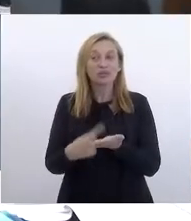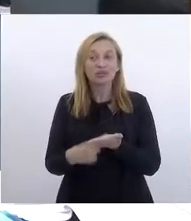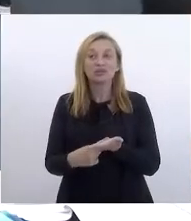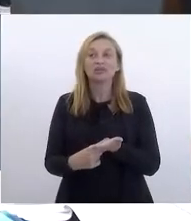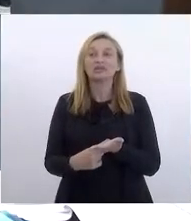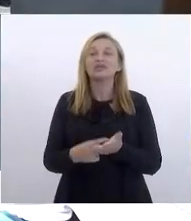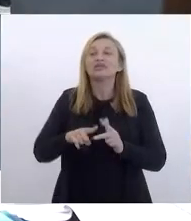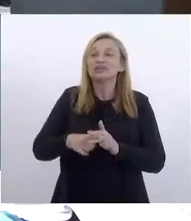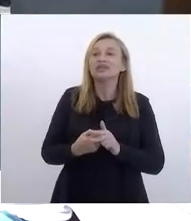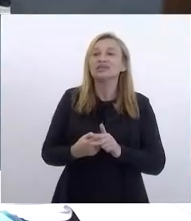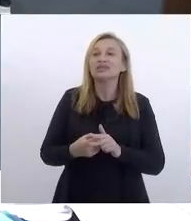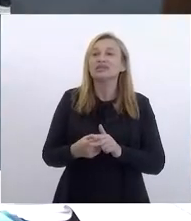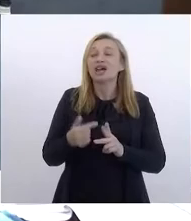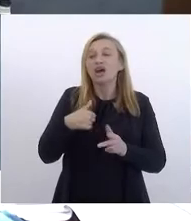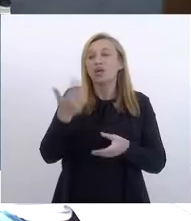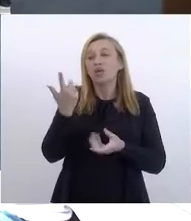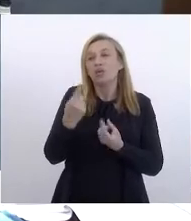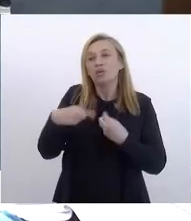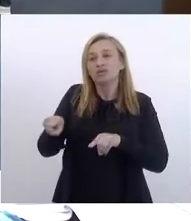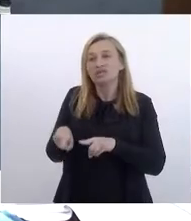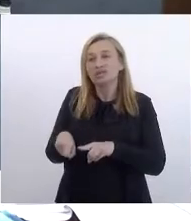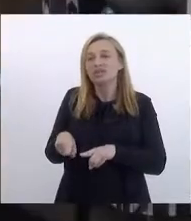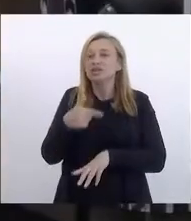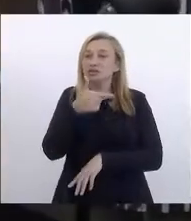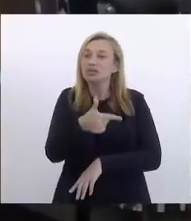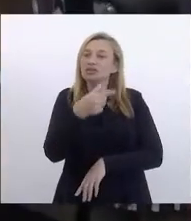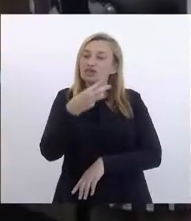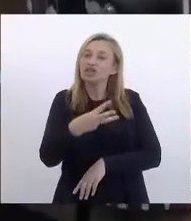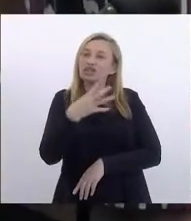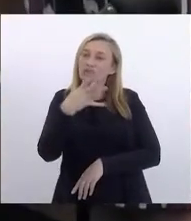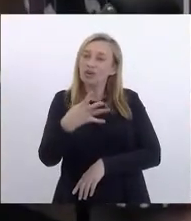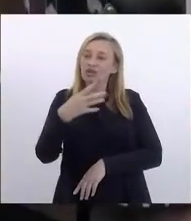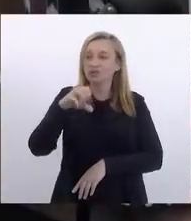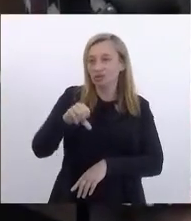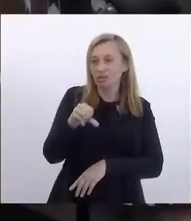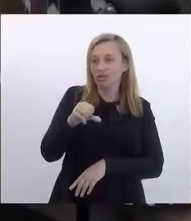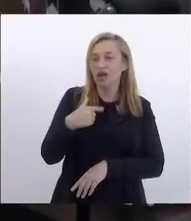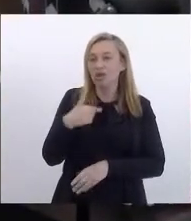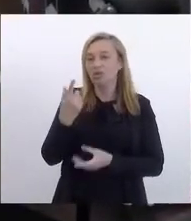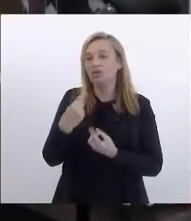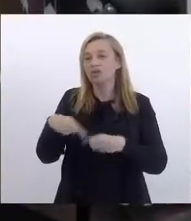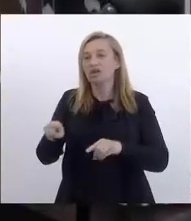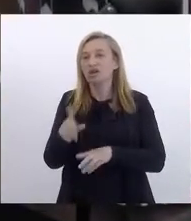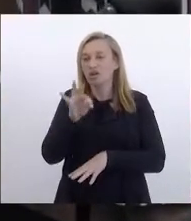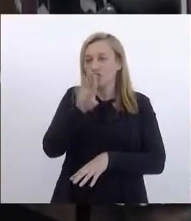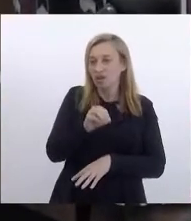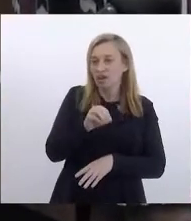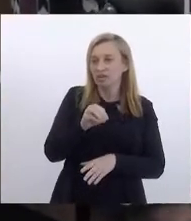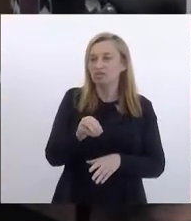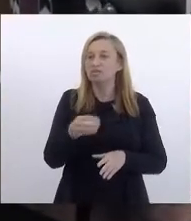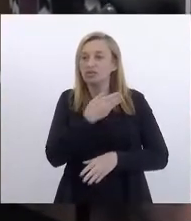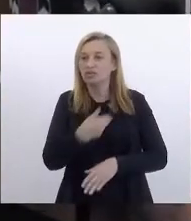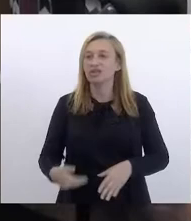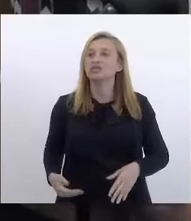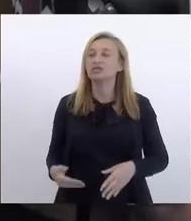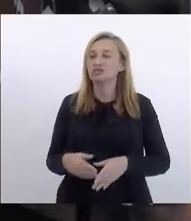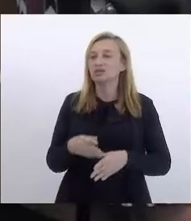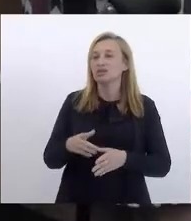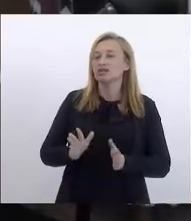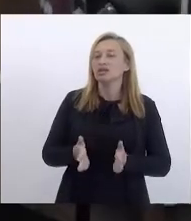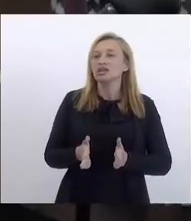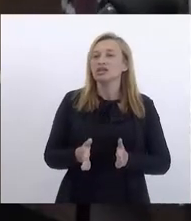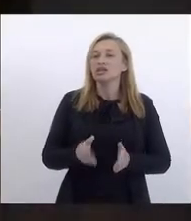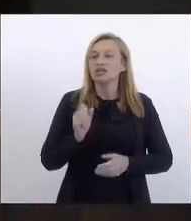em relação eu sou contrária ao 2349 eu sou contrária ao veto do governador ao projeto que foi referido agora Luiz Paulo